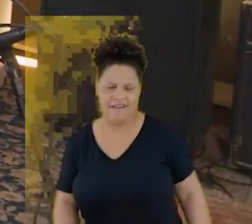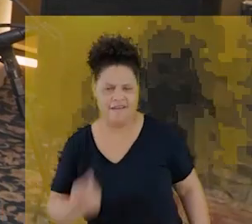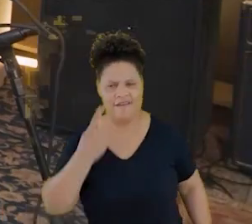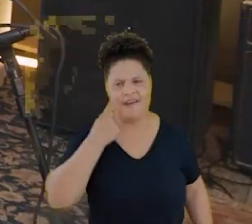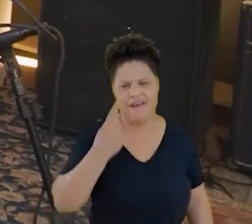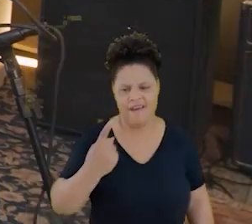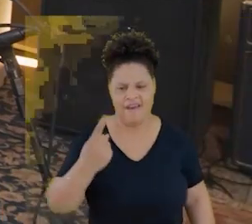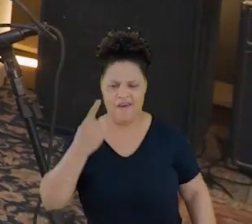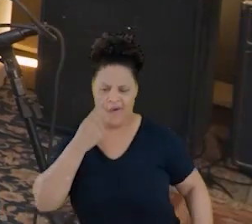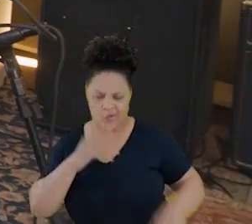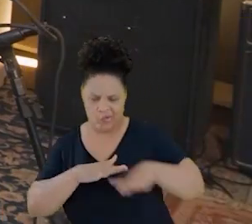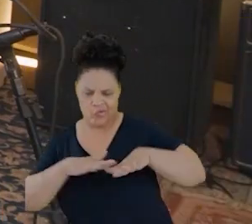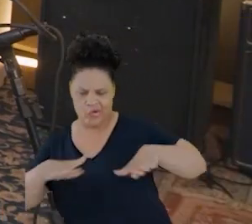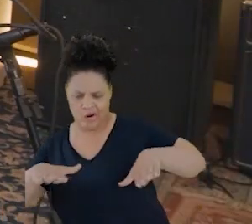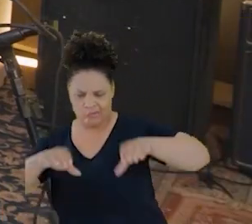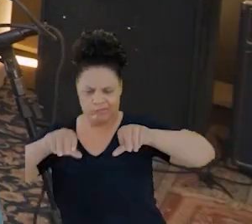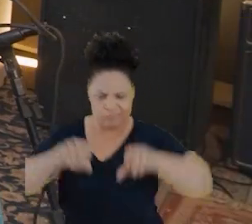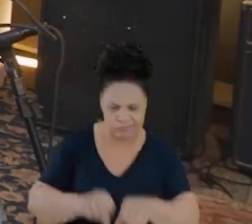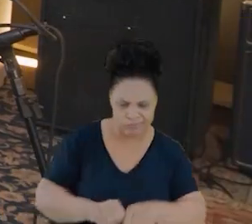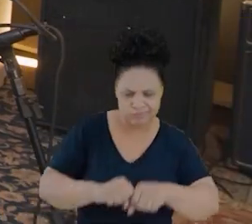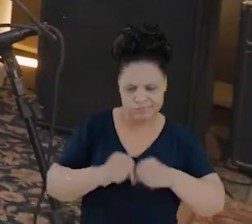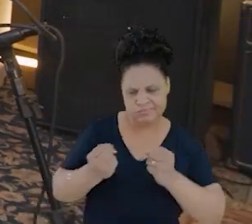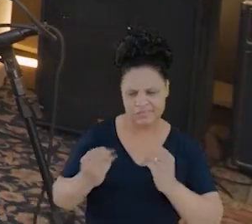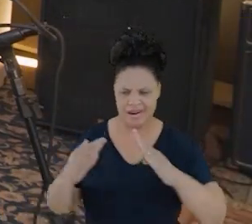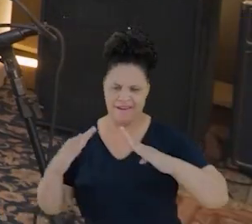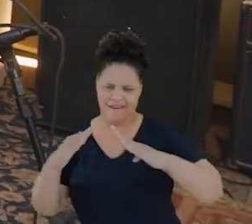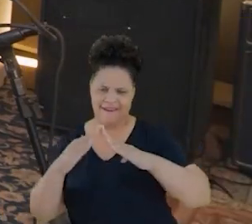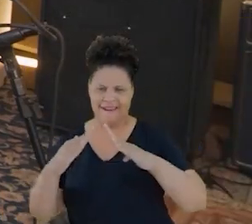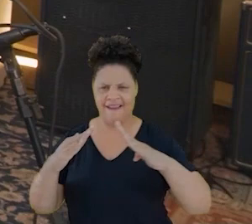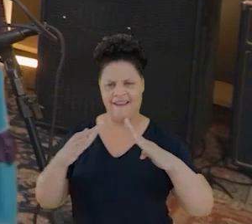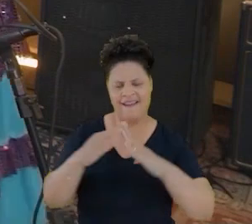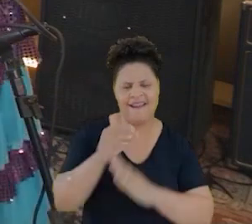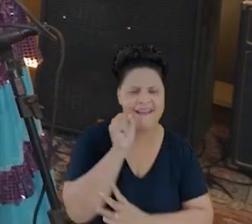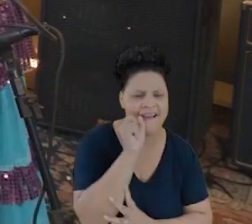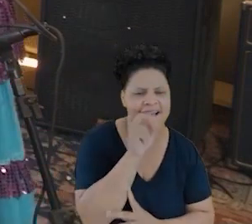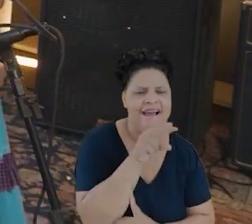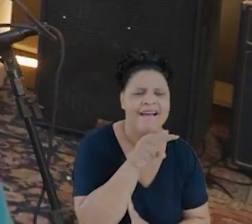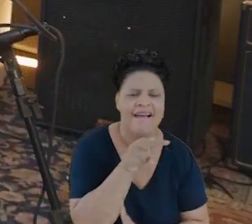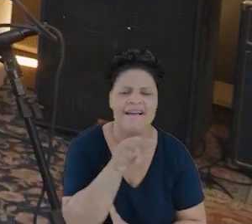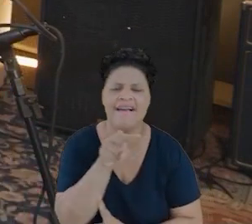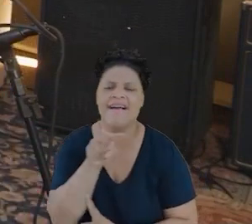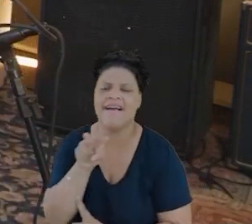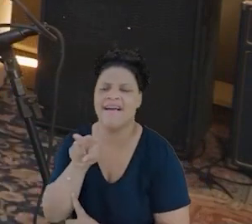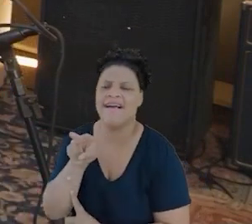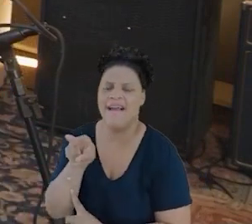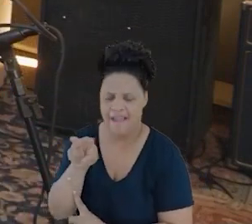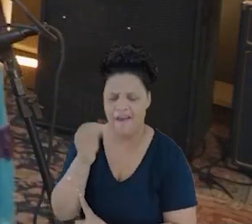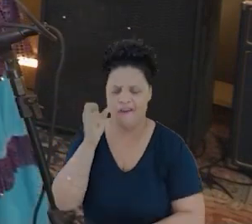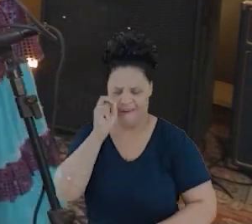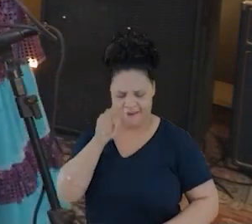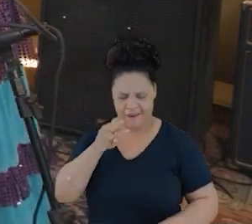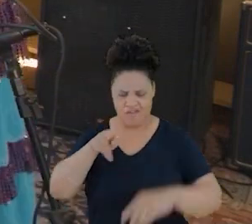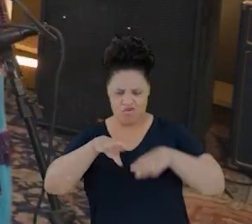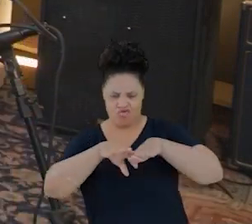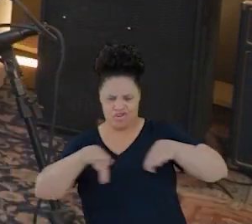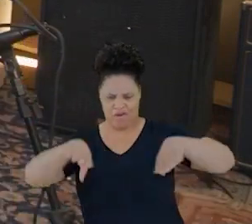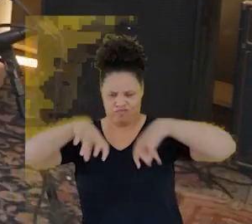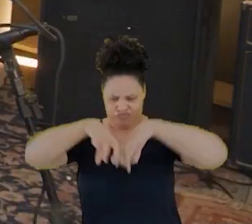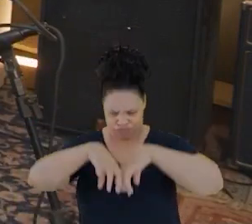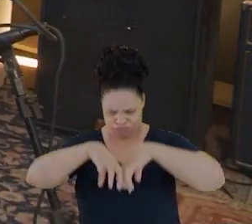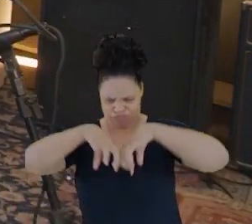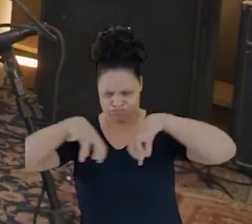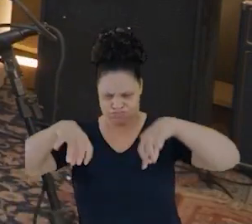Rachar o chão no barracão, tomar banho de biqueira e juntar as beiradeiras em cima do som. Quero ver rachar o chão no